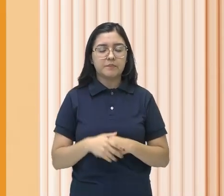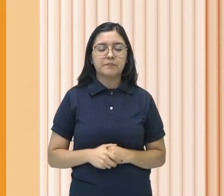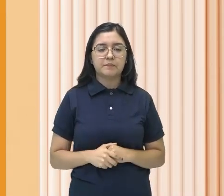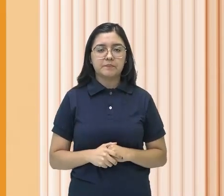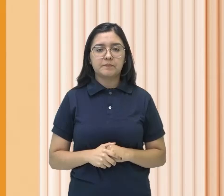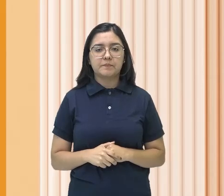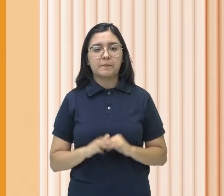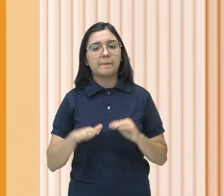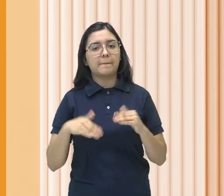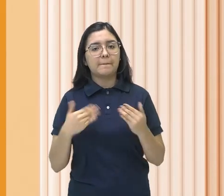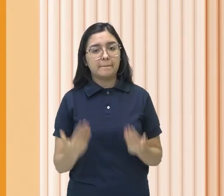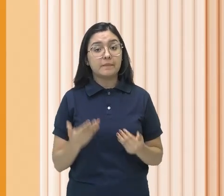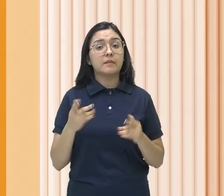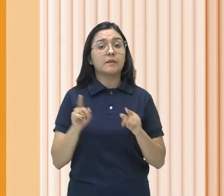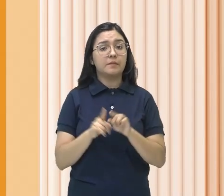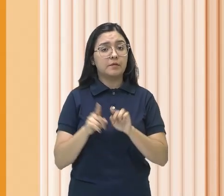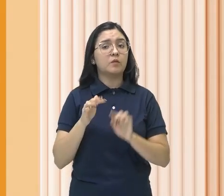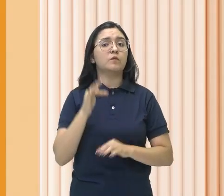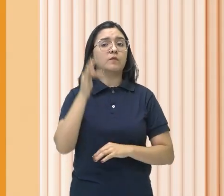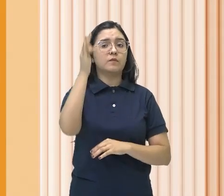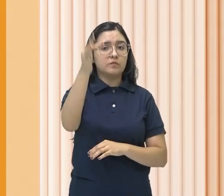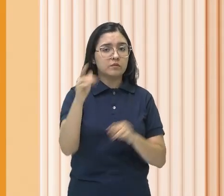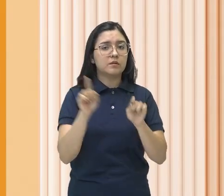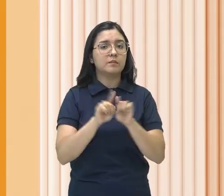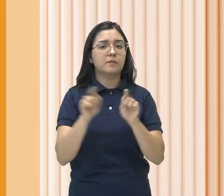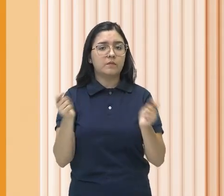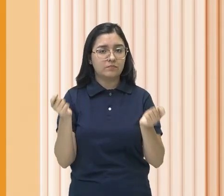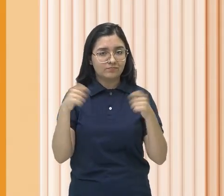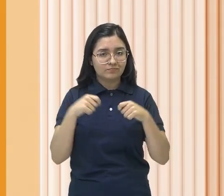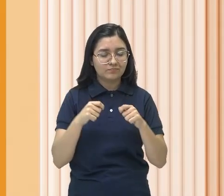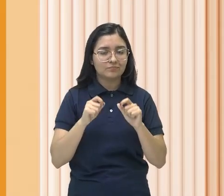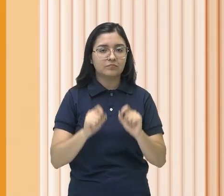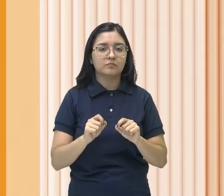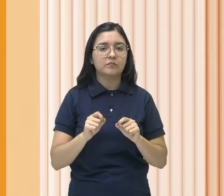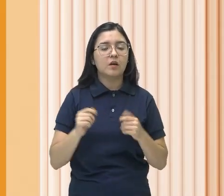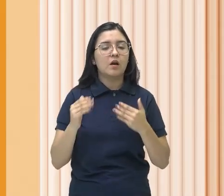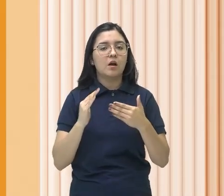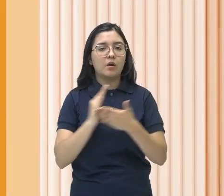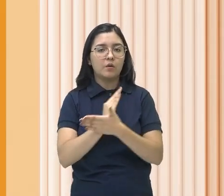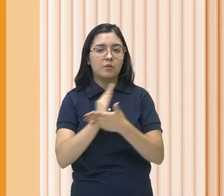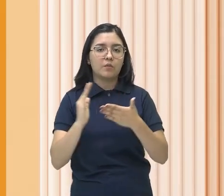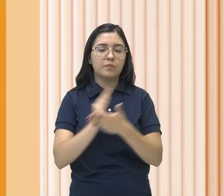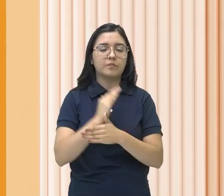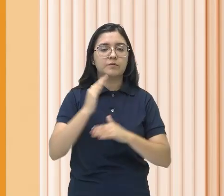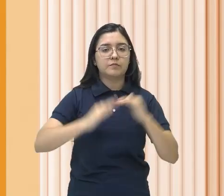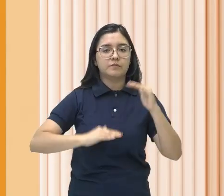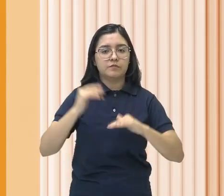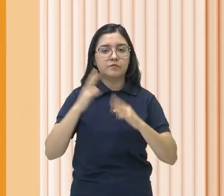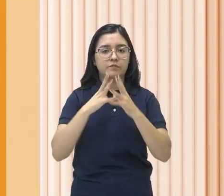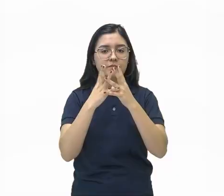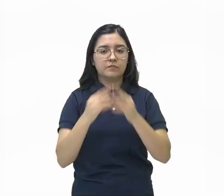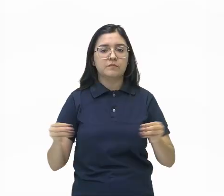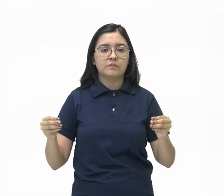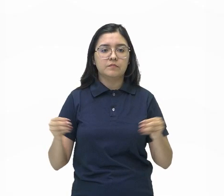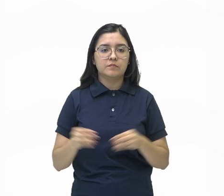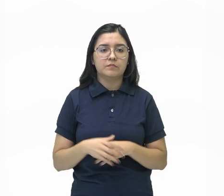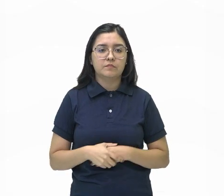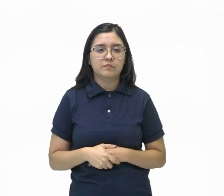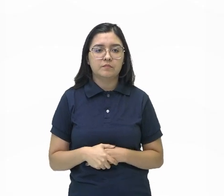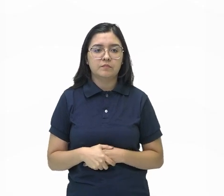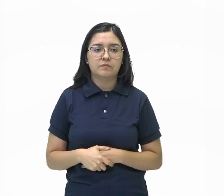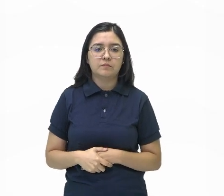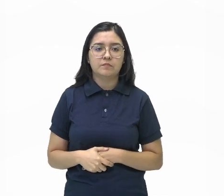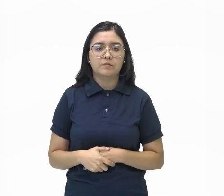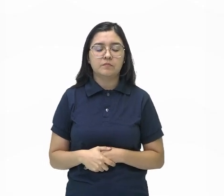assim, a previsão é que algumas profissões, até 2030, não existirão mais. E continuando então, pessoal, para a gente já ir caminhando